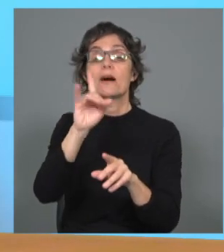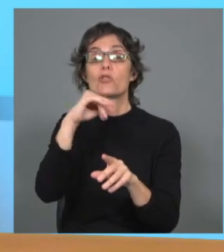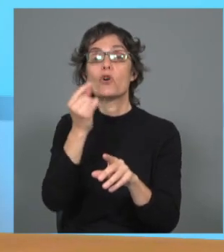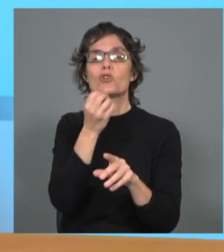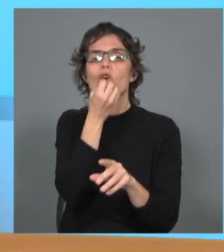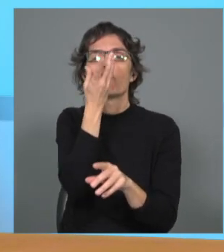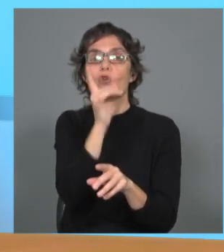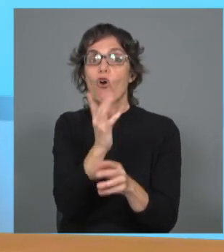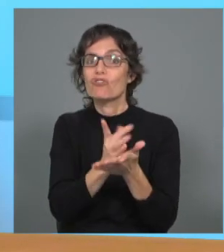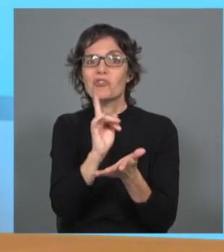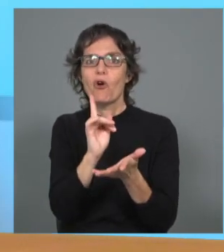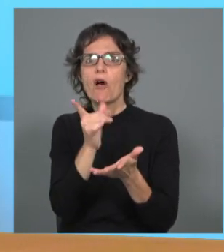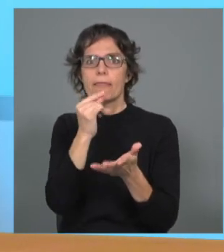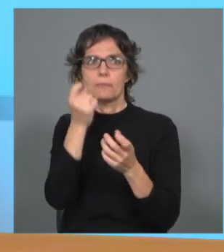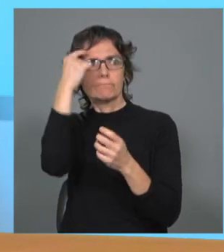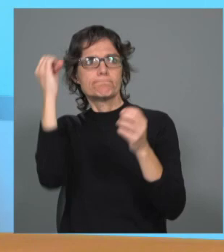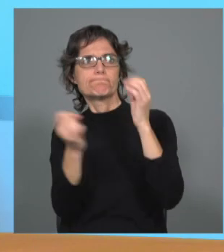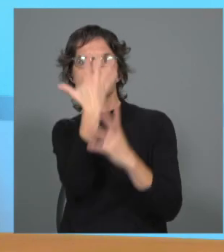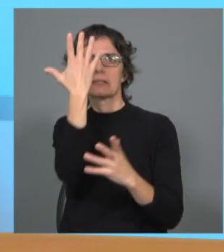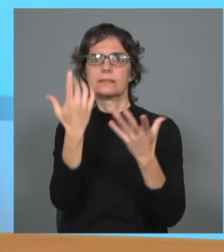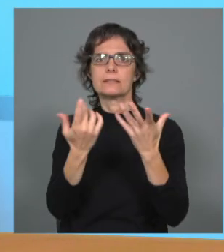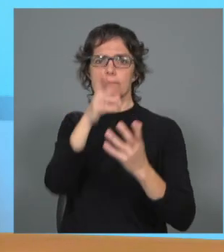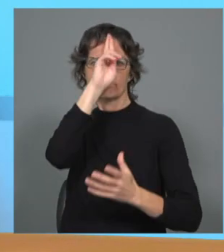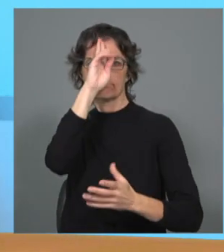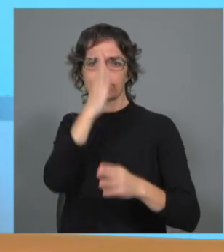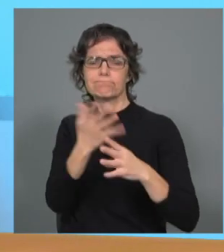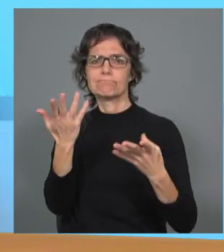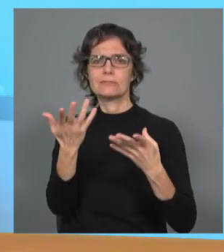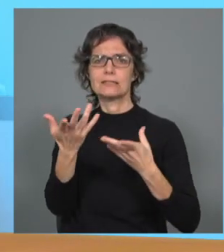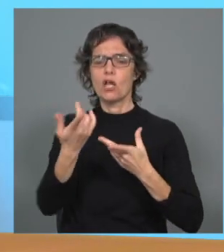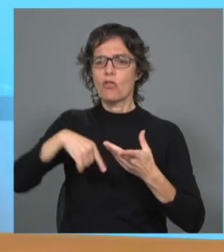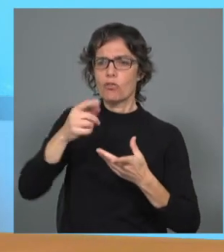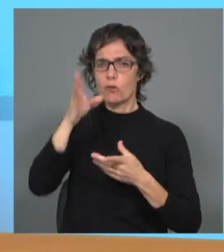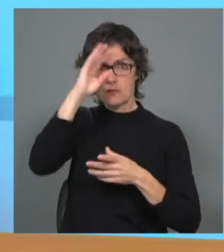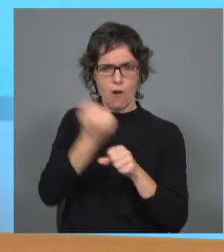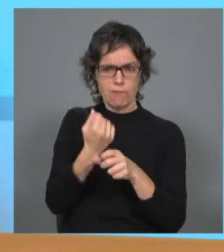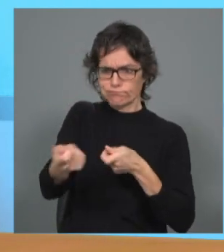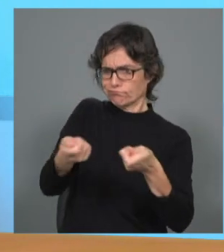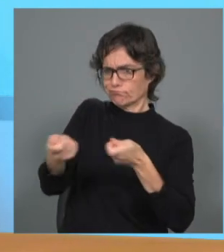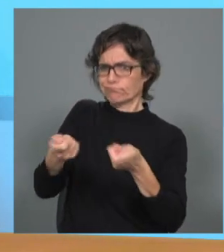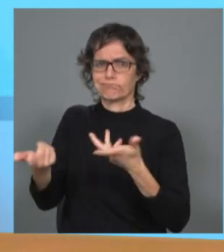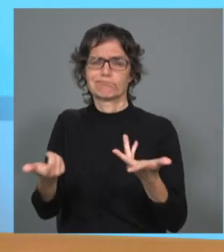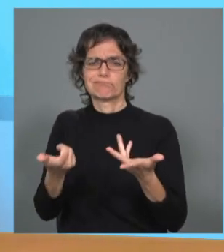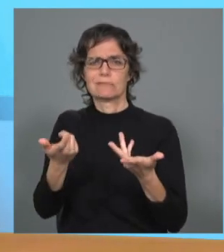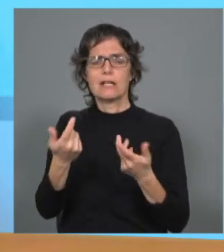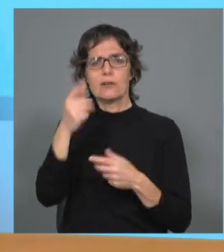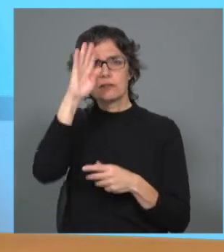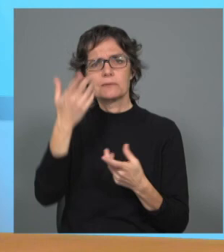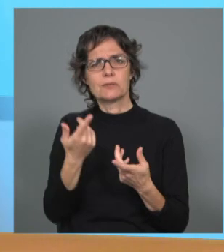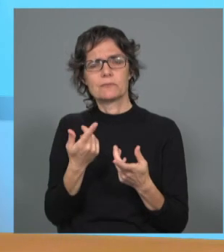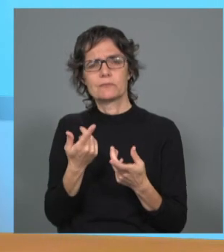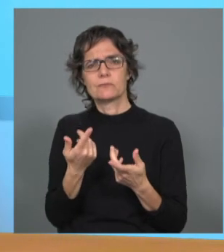somos mais criativas, inovadoras, resilientes, multitask. Toda a gente sabe que nós mulheres fazemos não sei quantas coisas ao mesmo